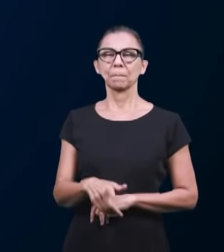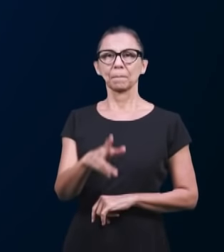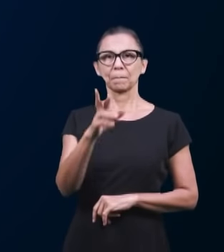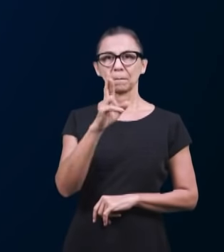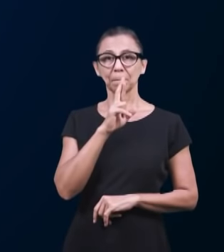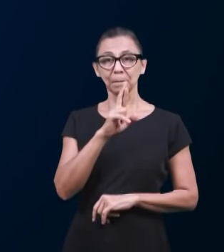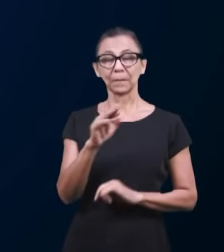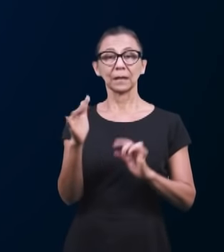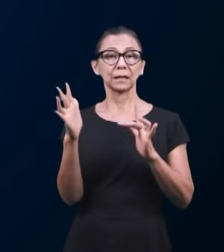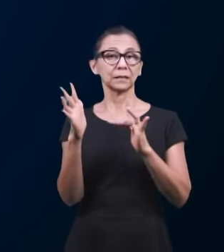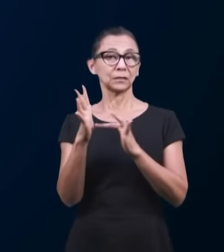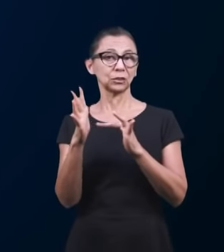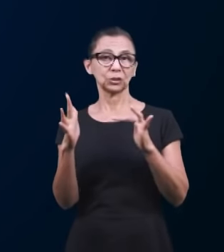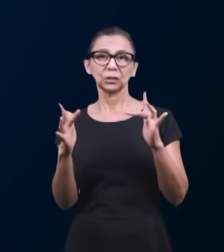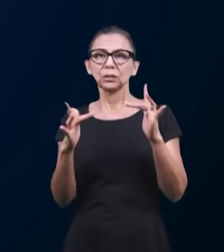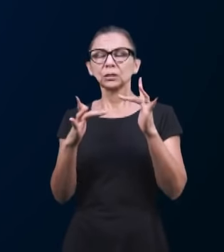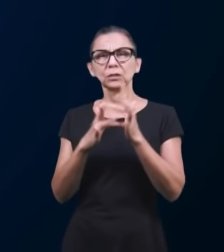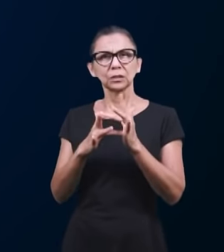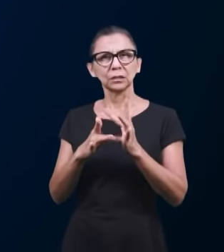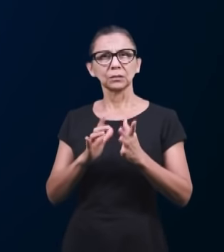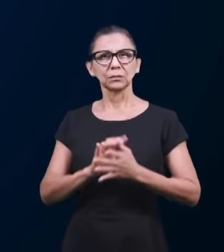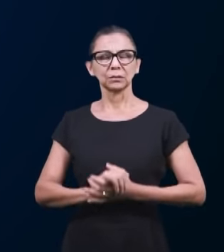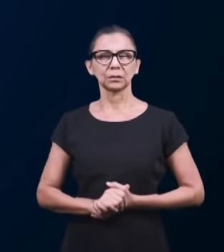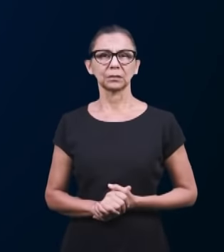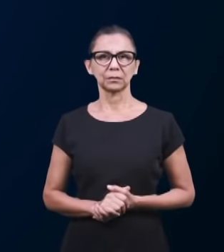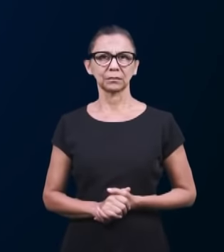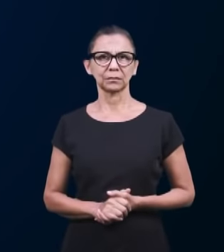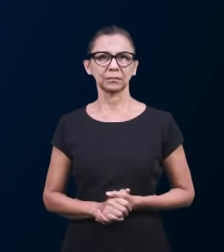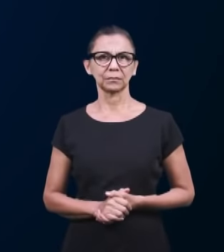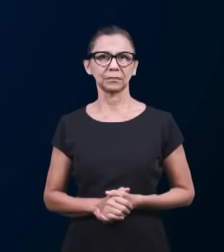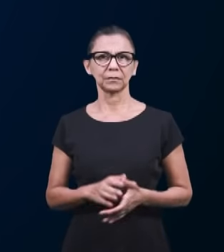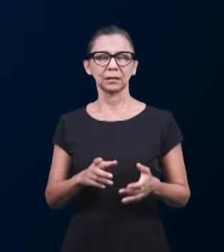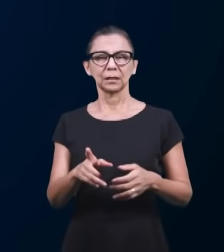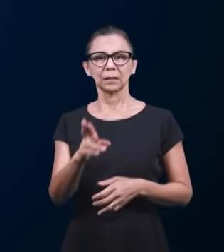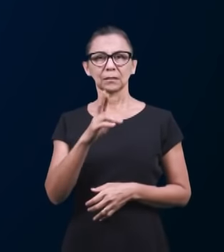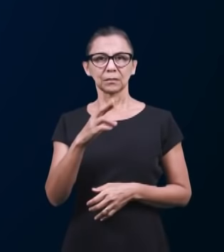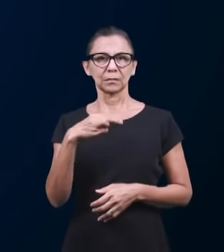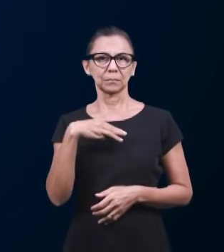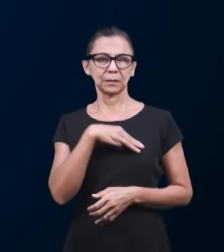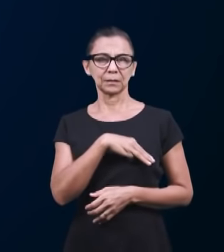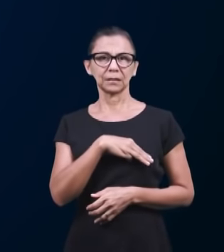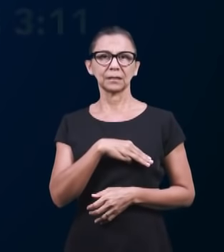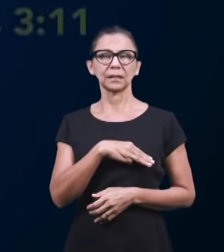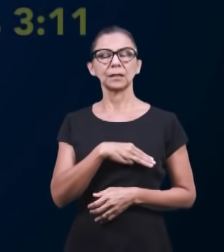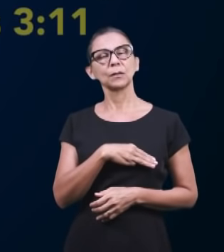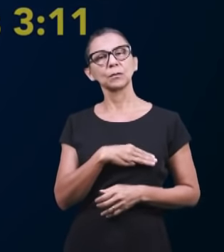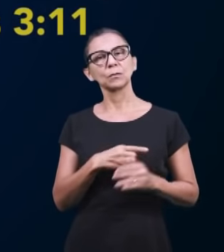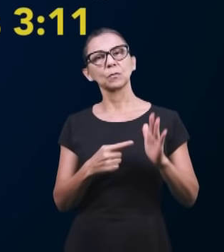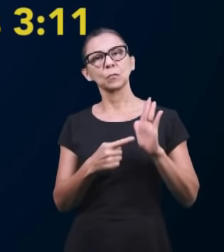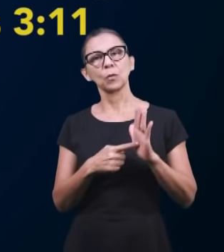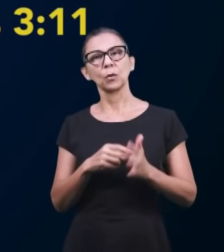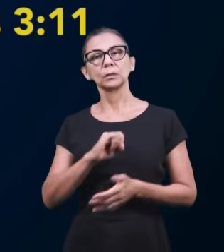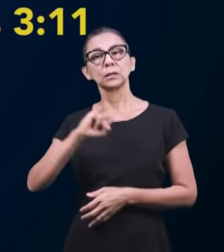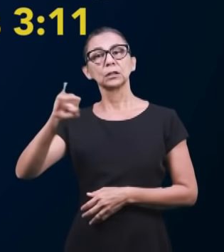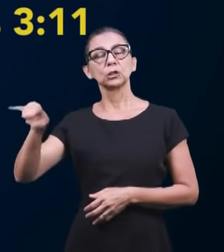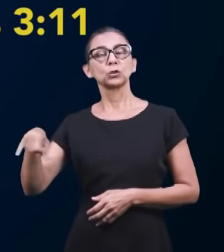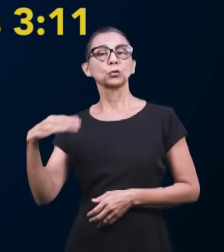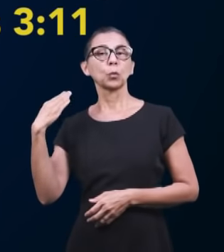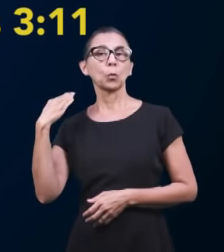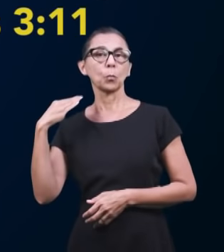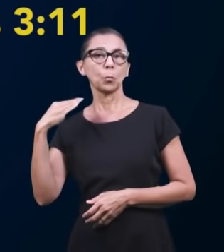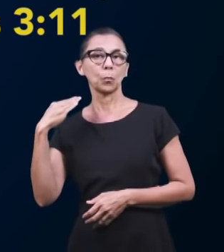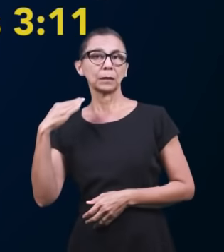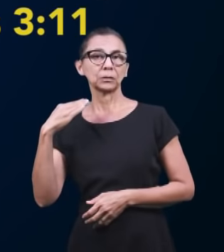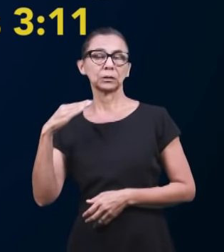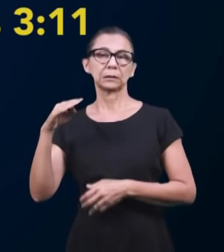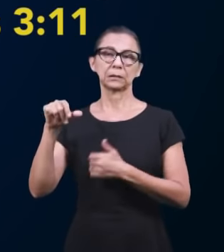é Jesus. Nós encontramos essa resposta no livro de Mateus, capítulo 3, versículo 11. João Batista diz a respeito